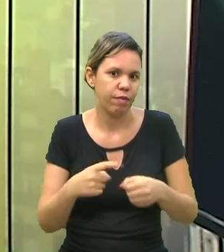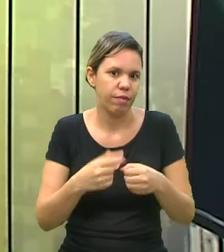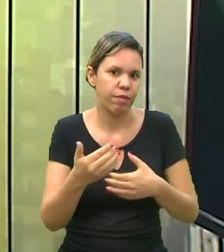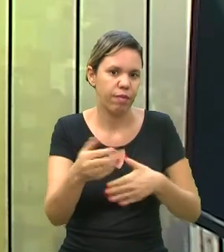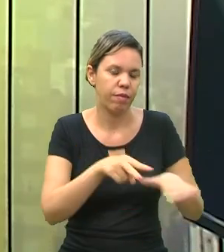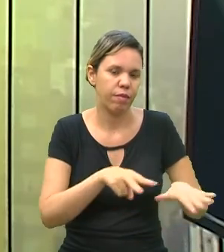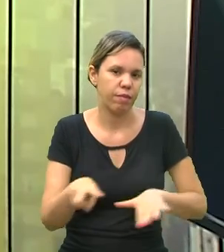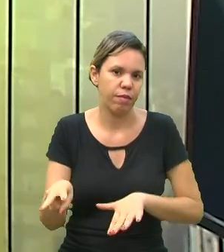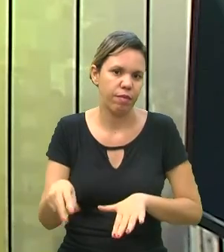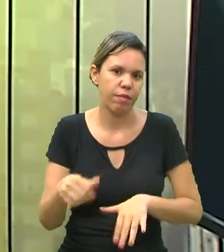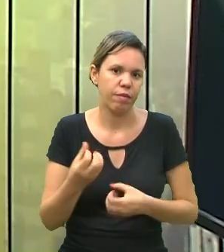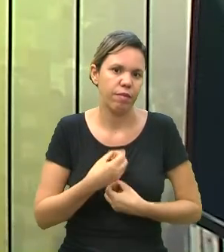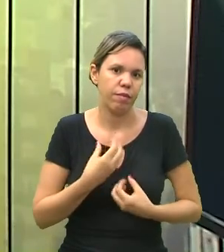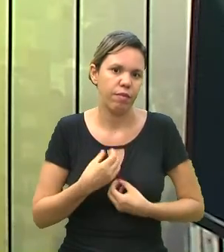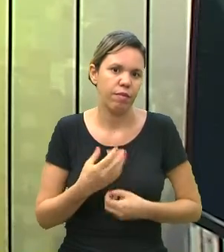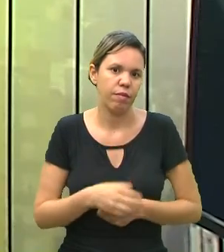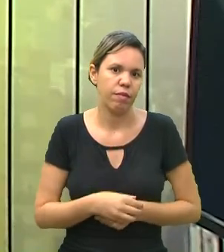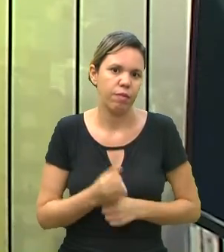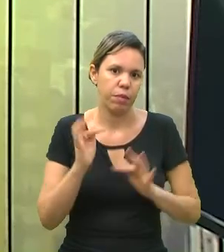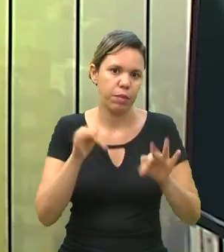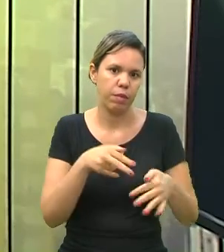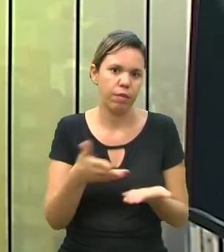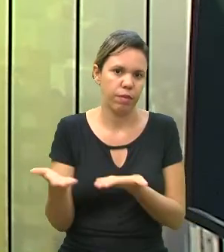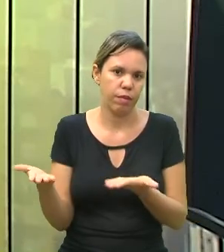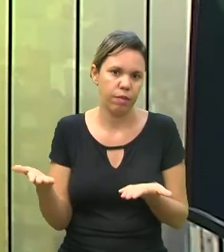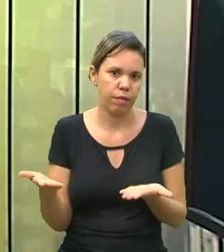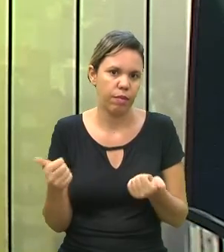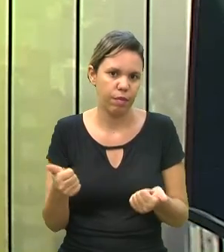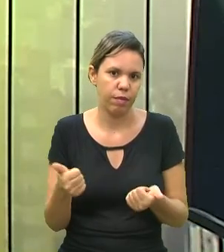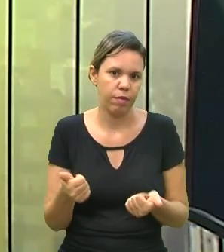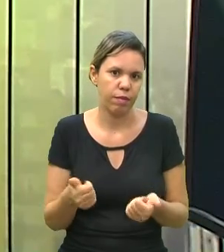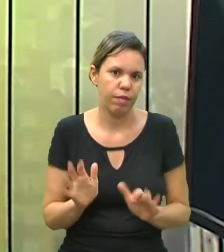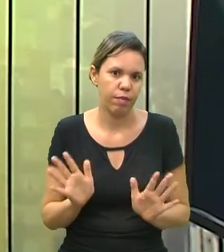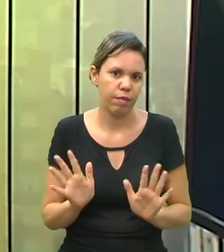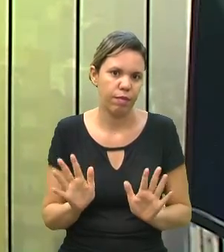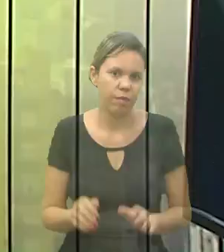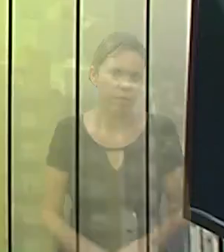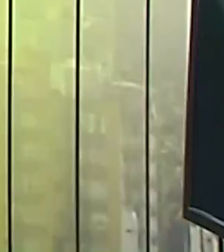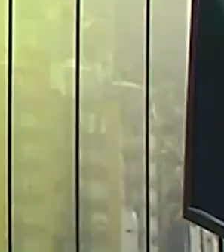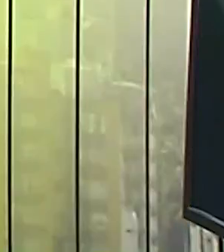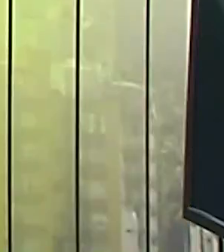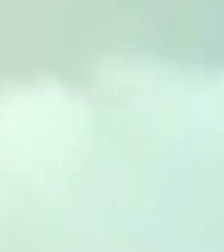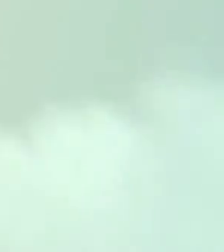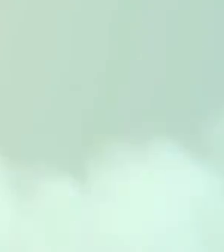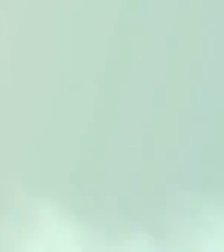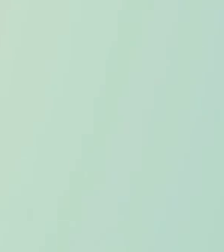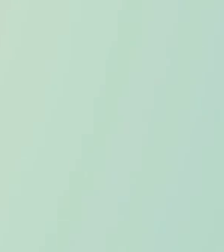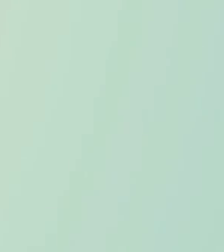volto na semana que vem com mais informações. Bom fim de semana para você e até. Tchau.